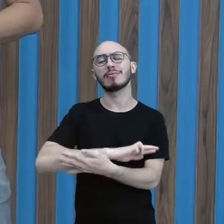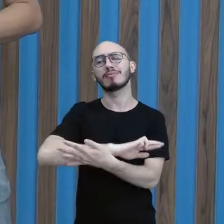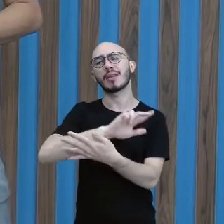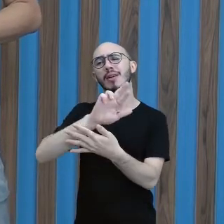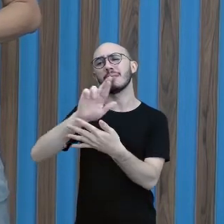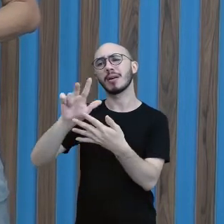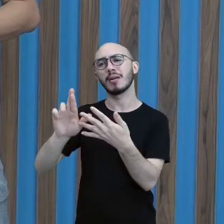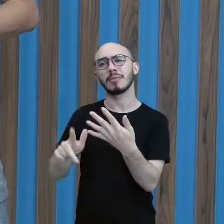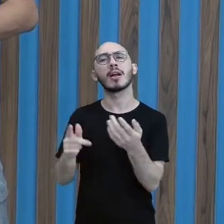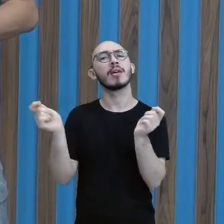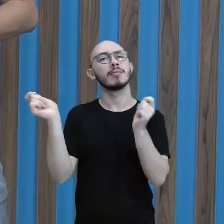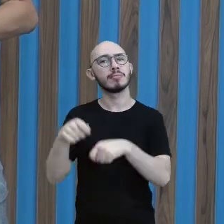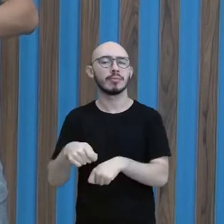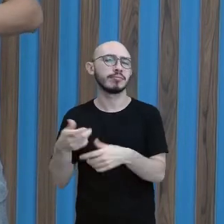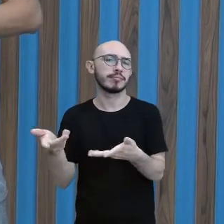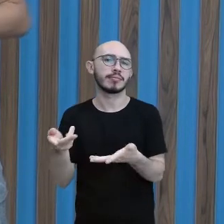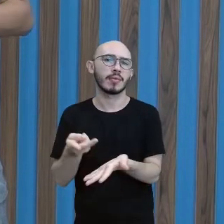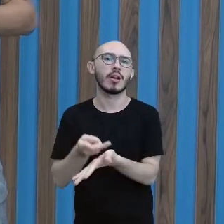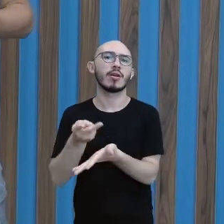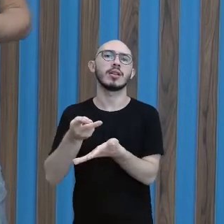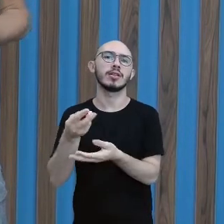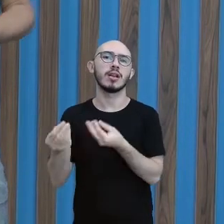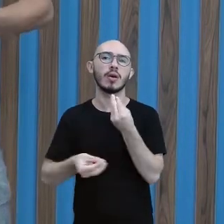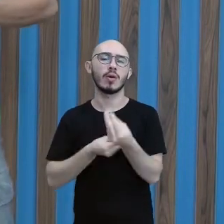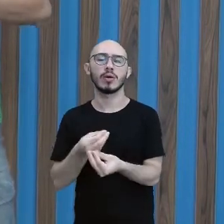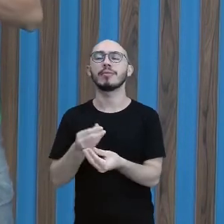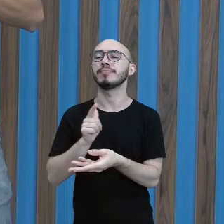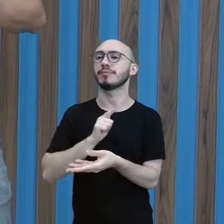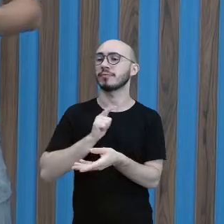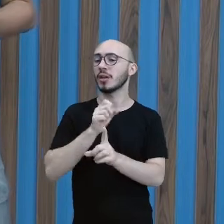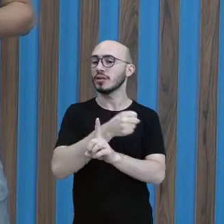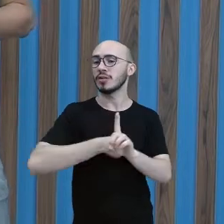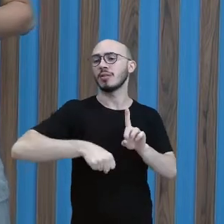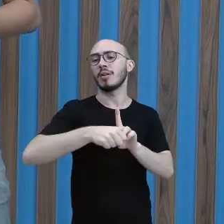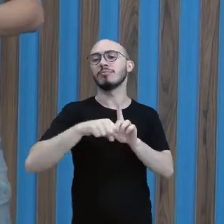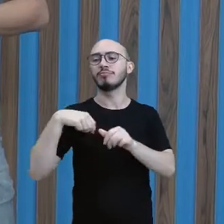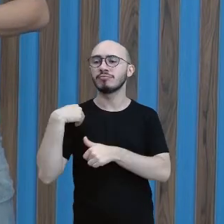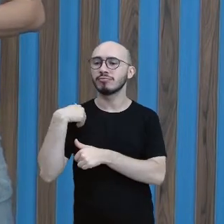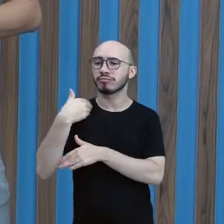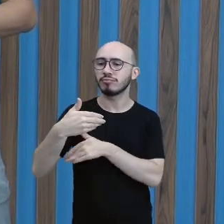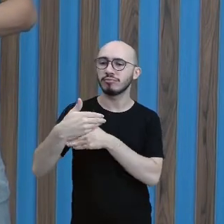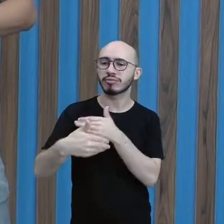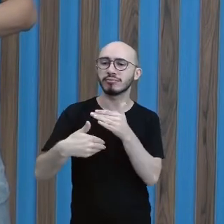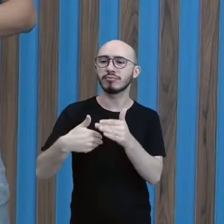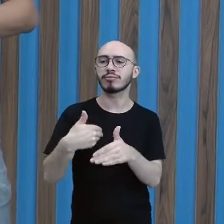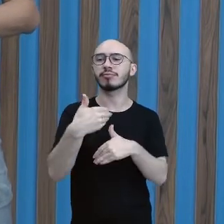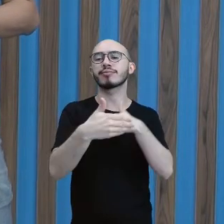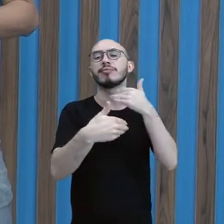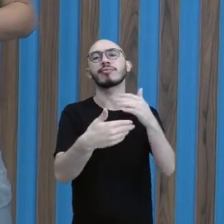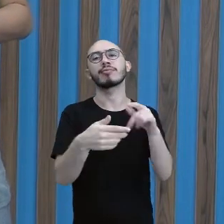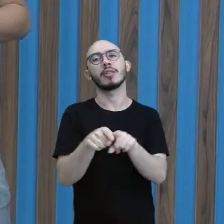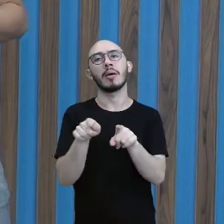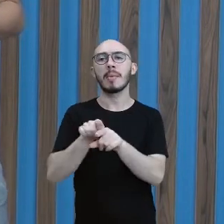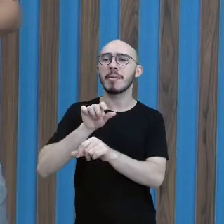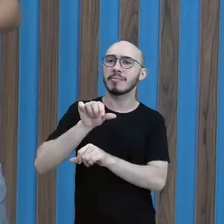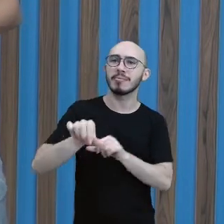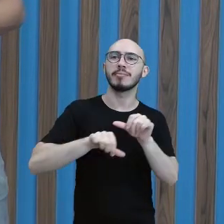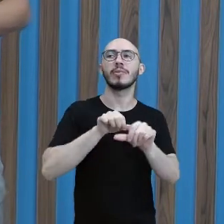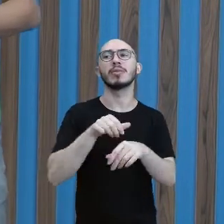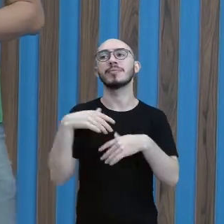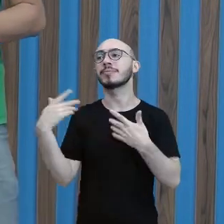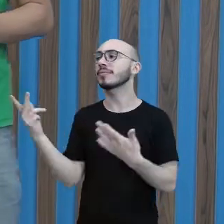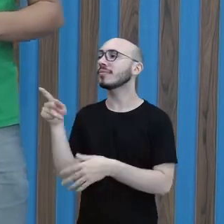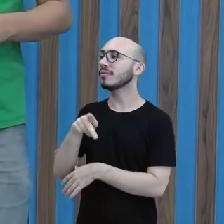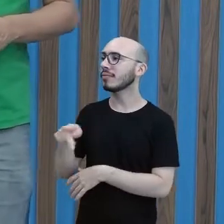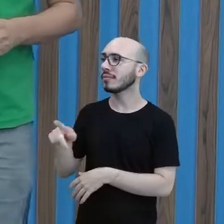pode acontecer à medida em que a sociedade ela vai passando por mudança, né? Isso aí, professor